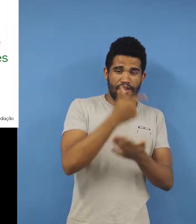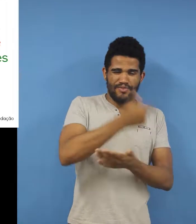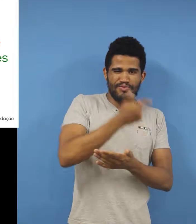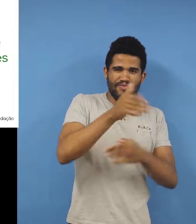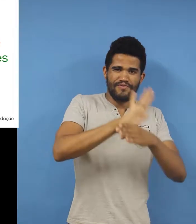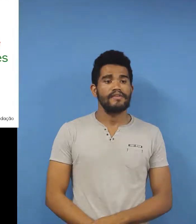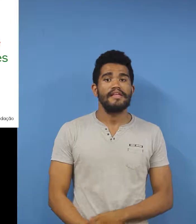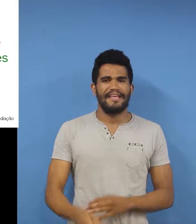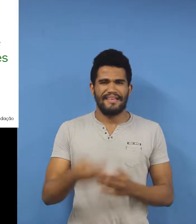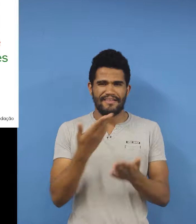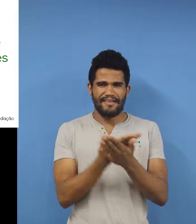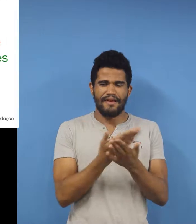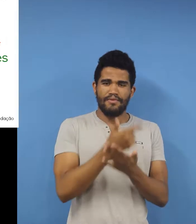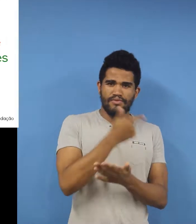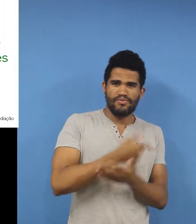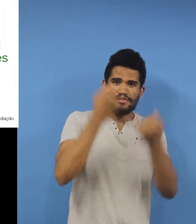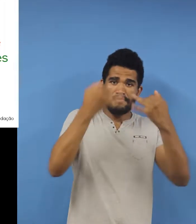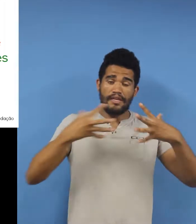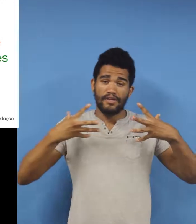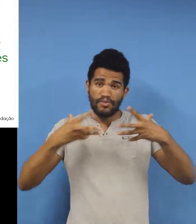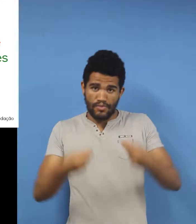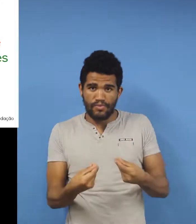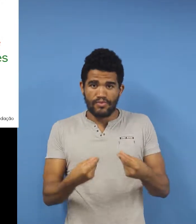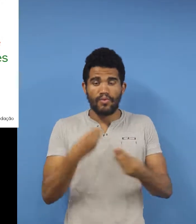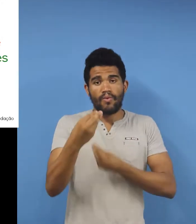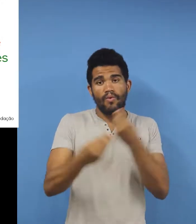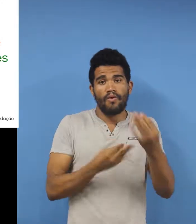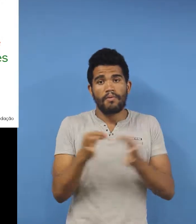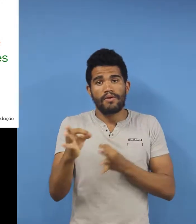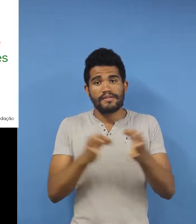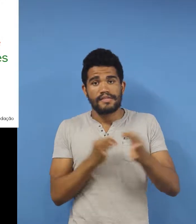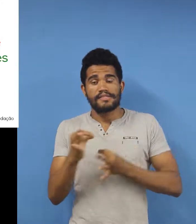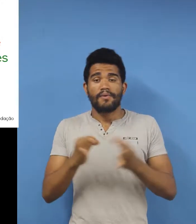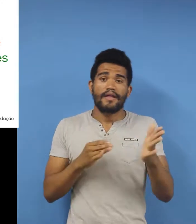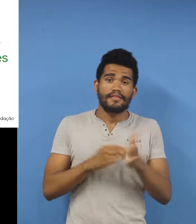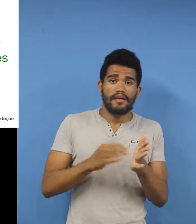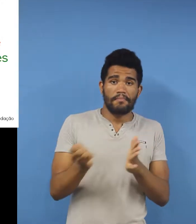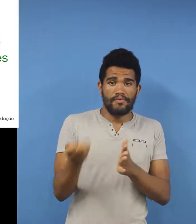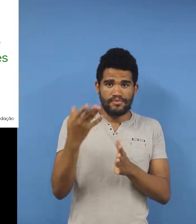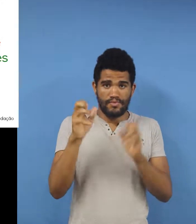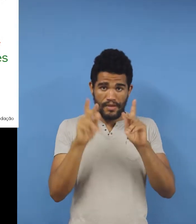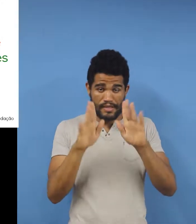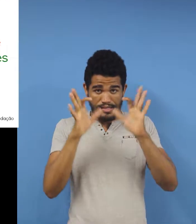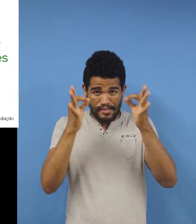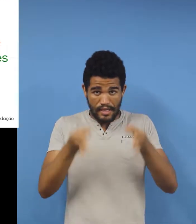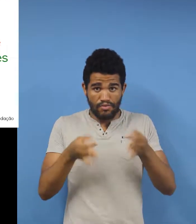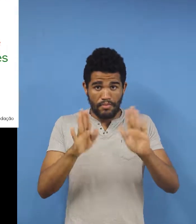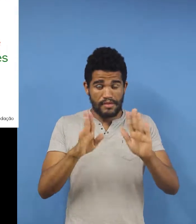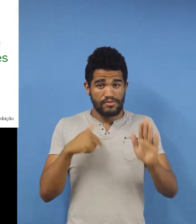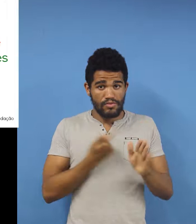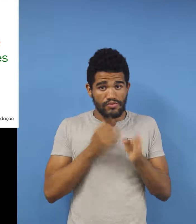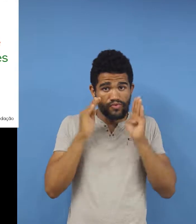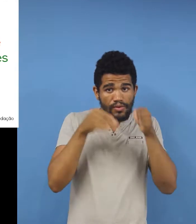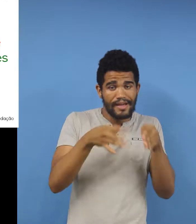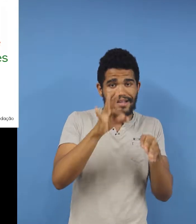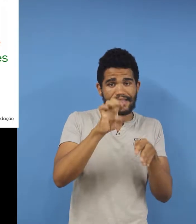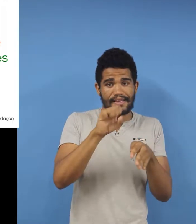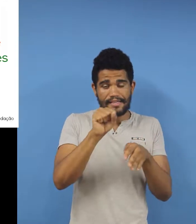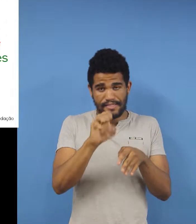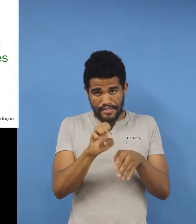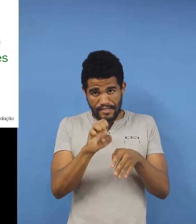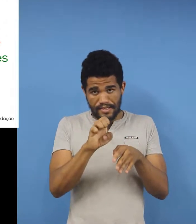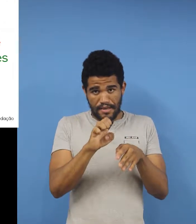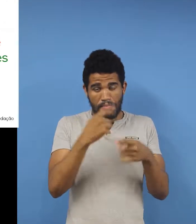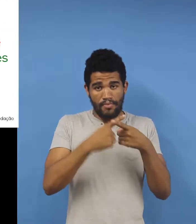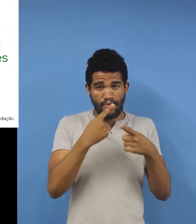citação. Quem quiser entender o processo criativo dela, vá na aula 2, que eu explico tudo desde a estruturação até a produção,